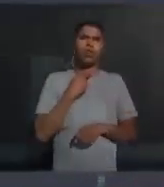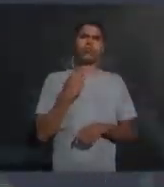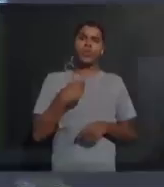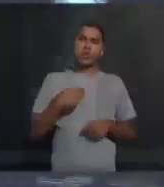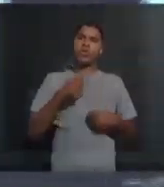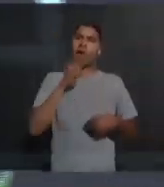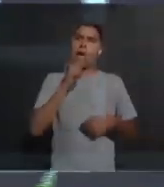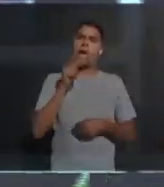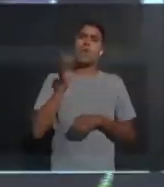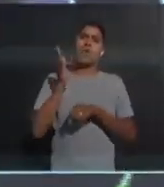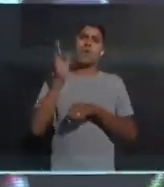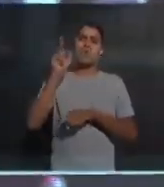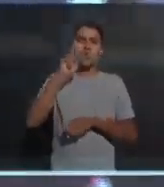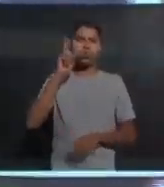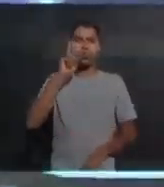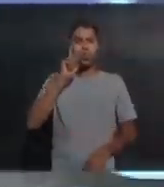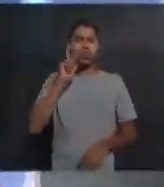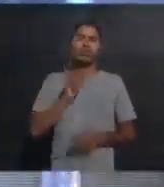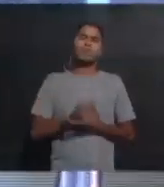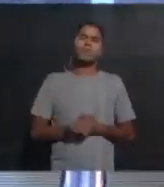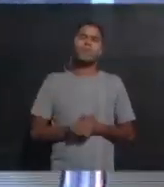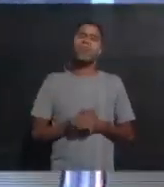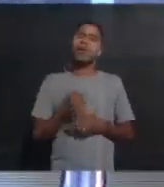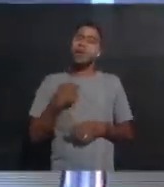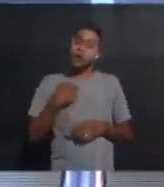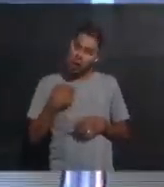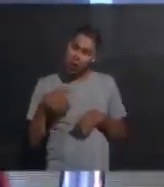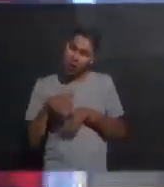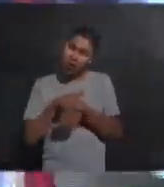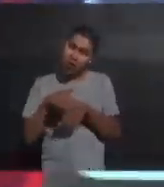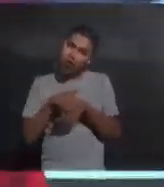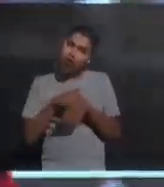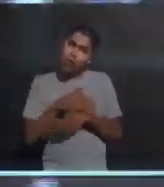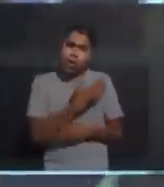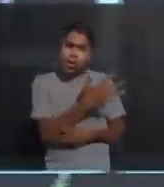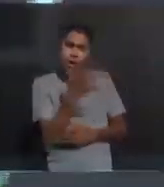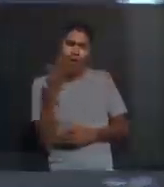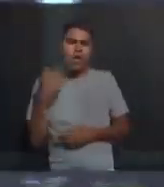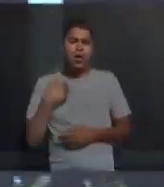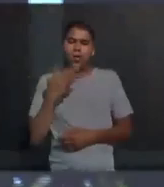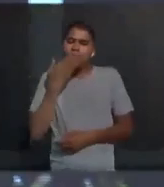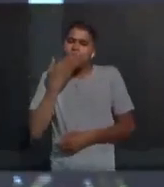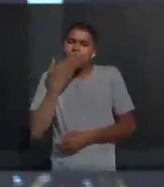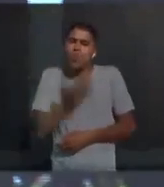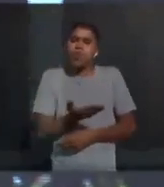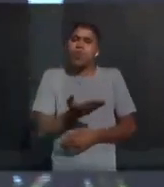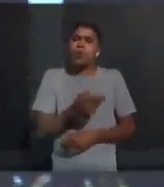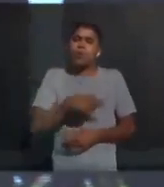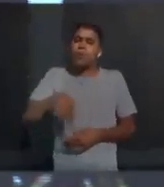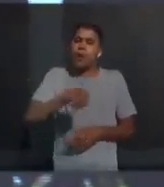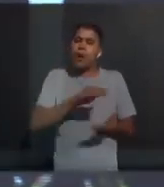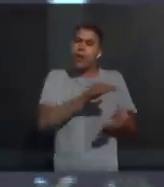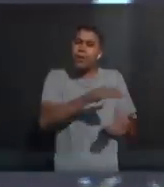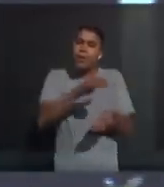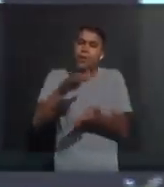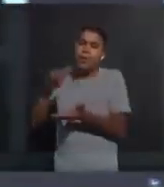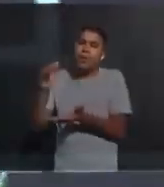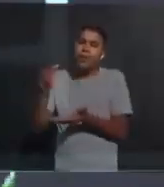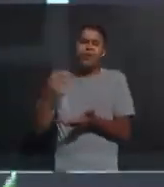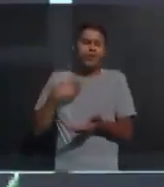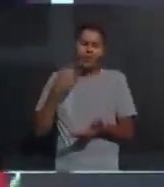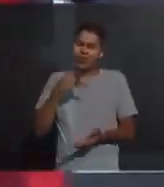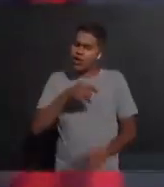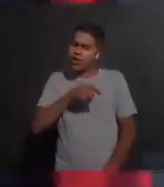regadas e eu converso com as minhas plantinhas era o mando beijo pra elas eu falo que elas são lindas